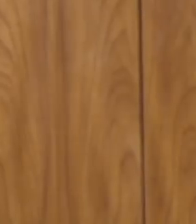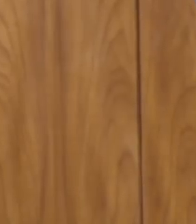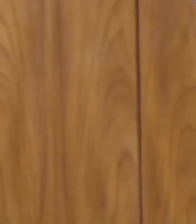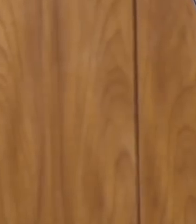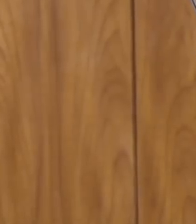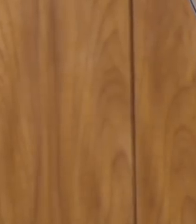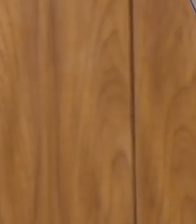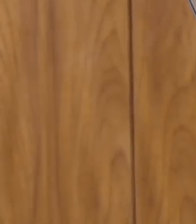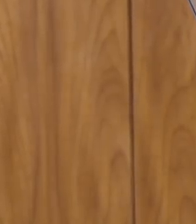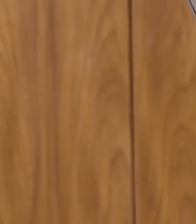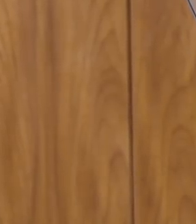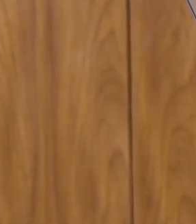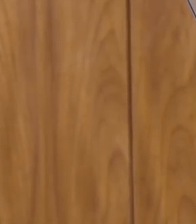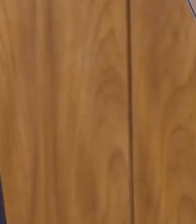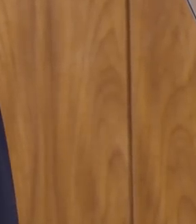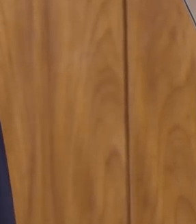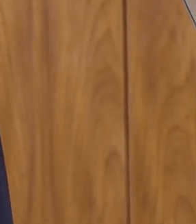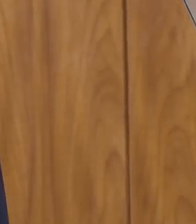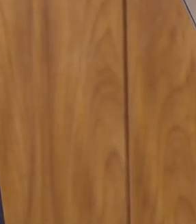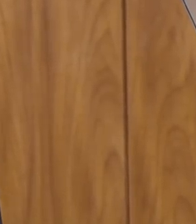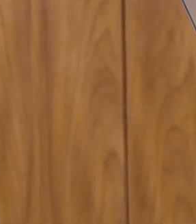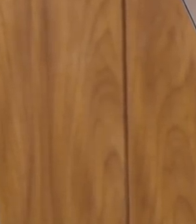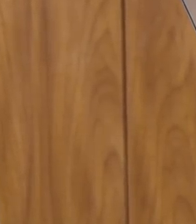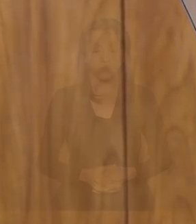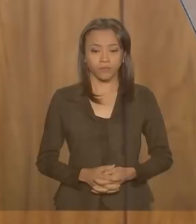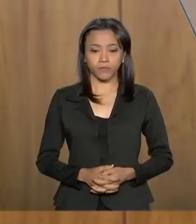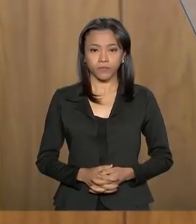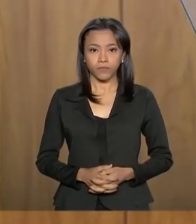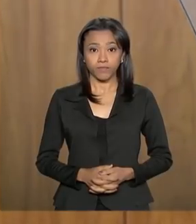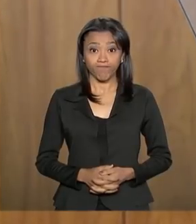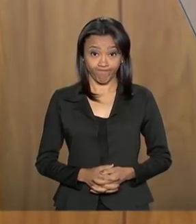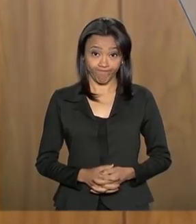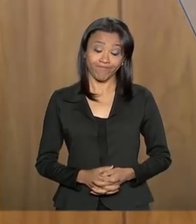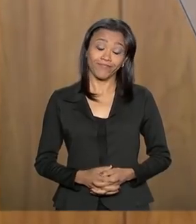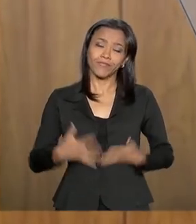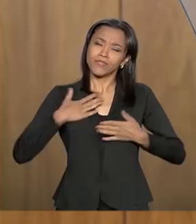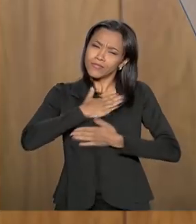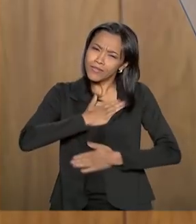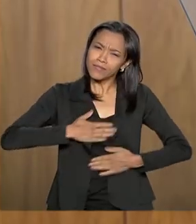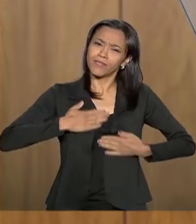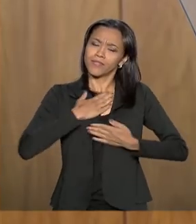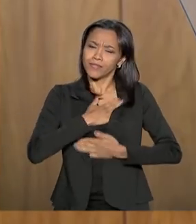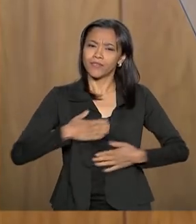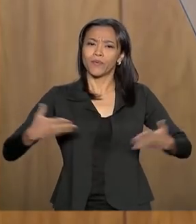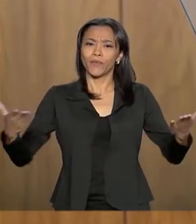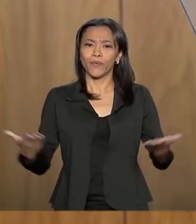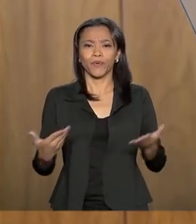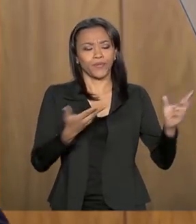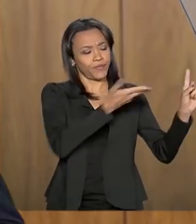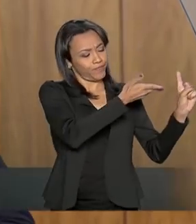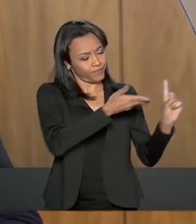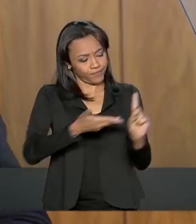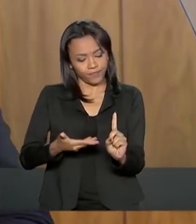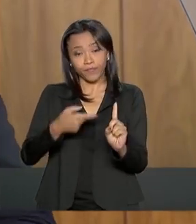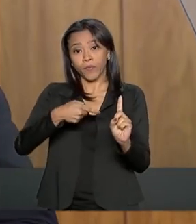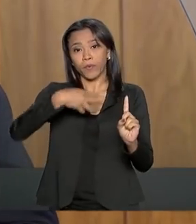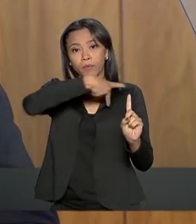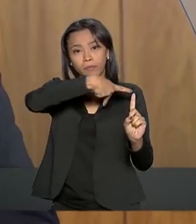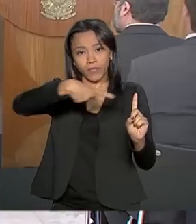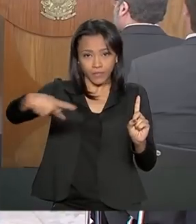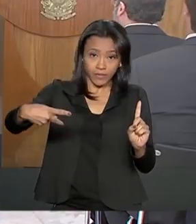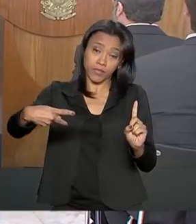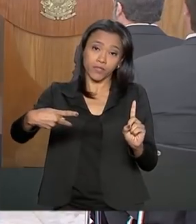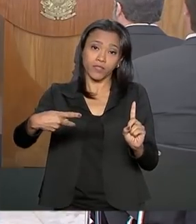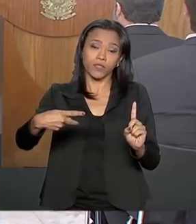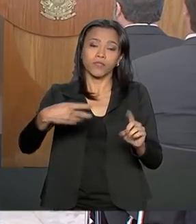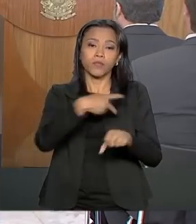Com muita satisfação, estamos recebendo hoje o presidente do Paraguai. Se